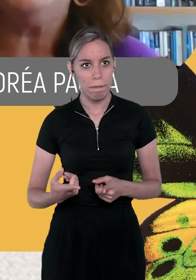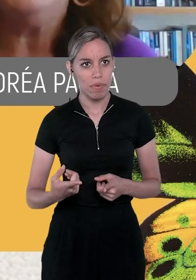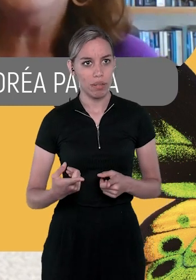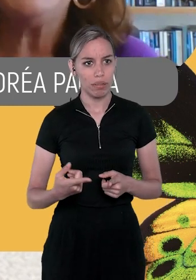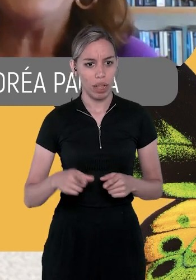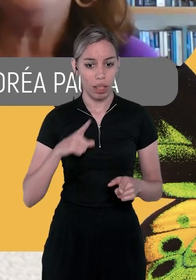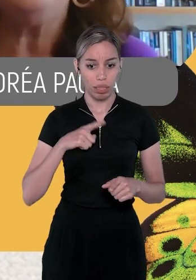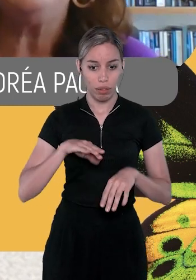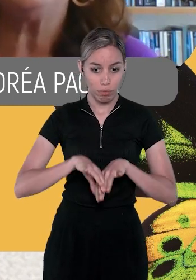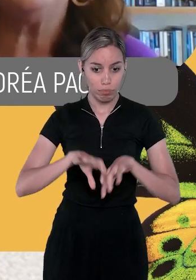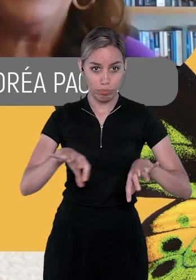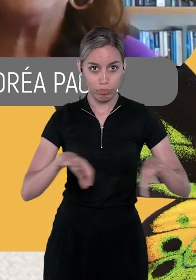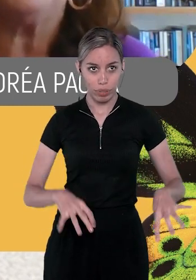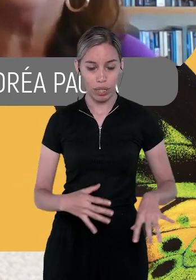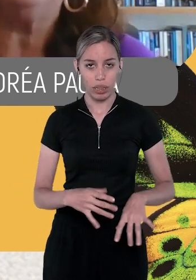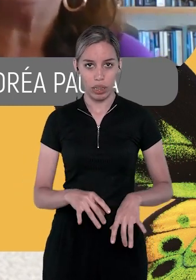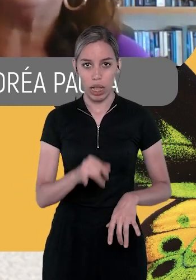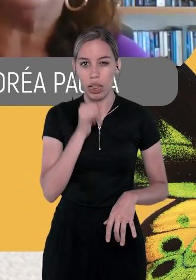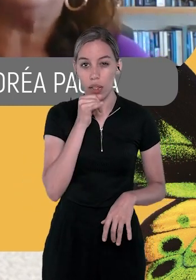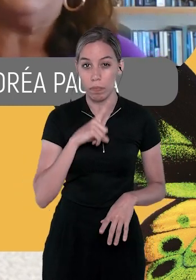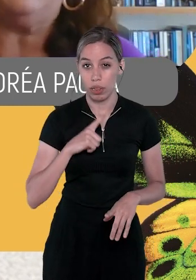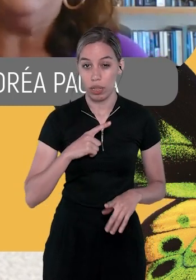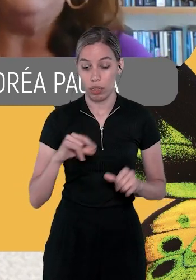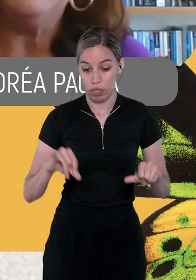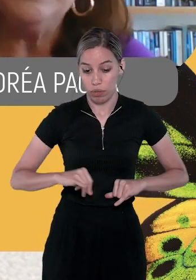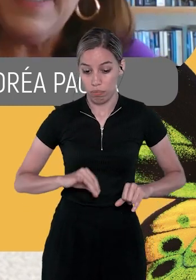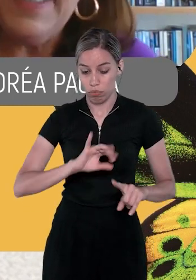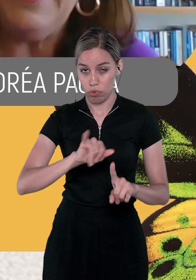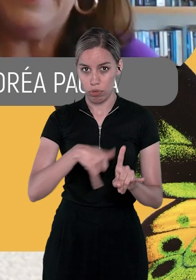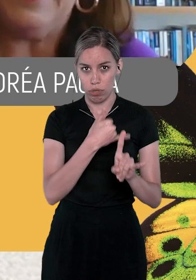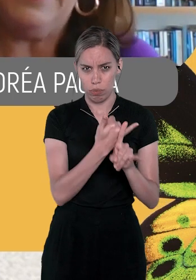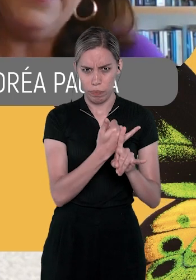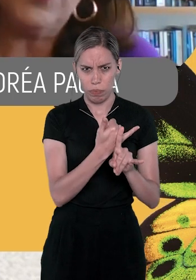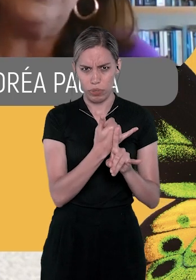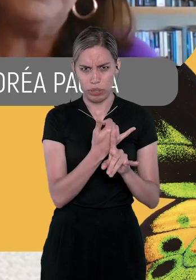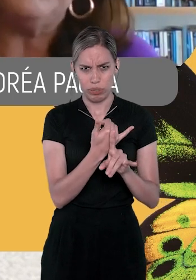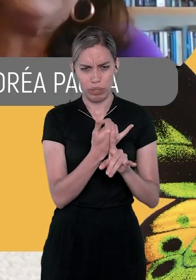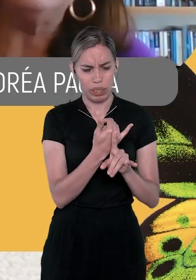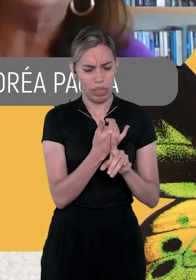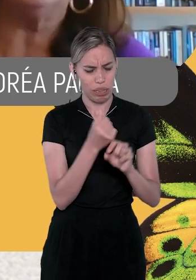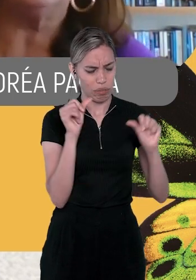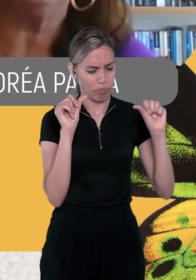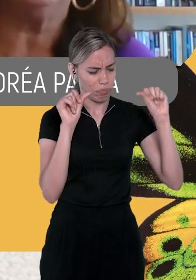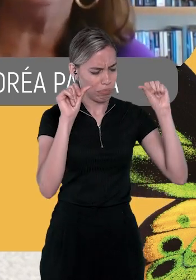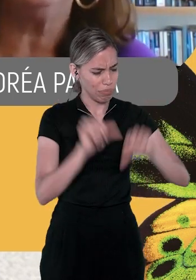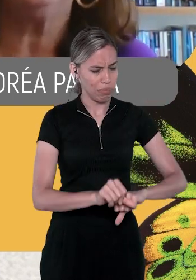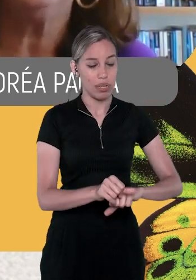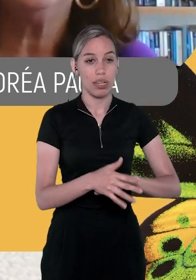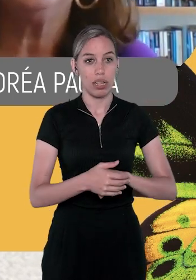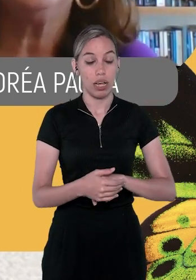são extremamente cruéis, porque hoje você tem também, e isso é um problema dessa